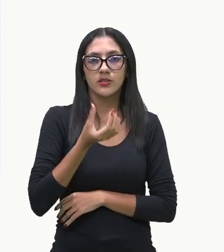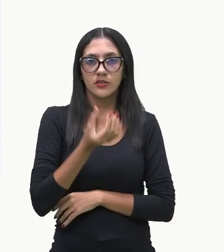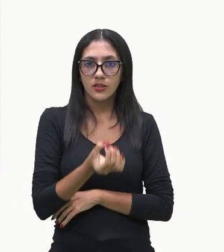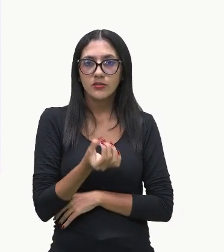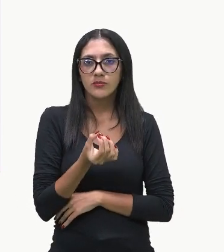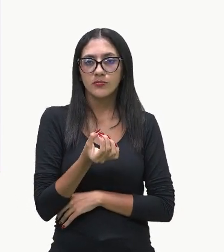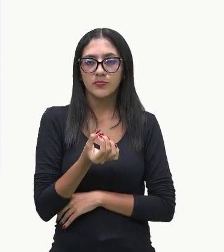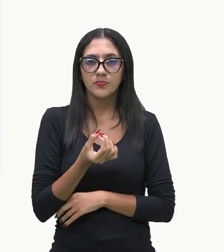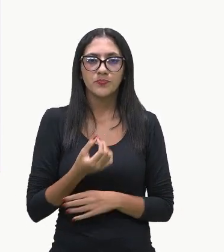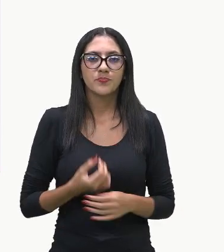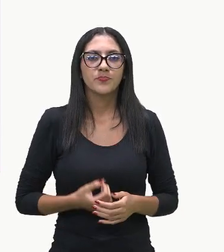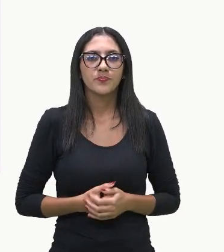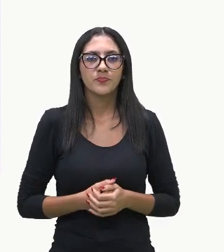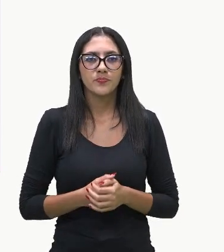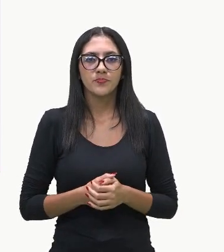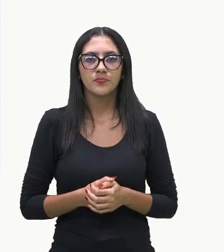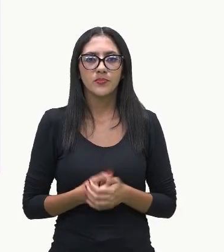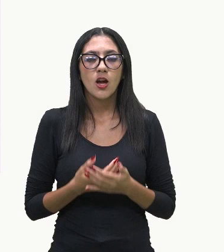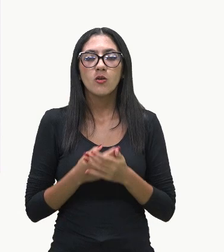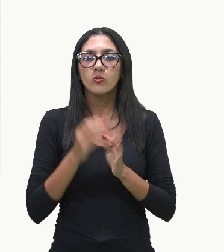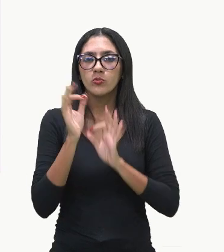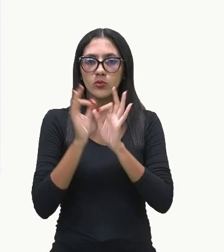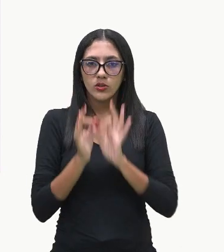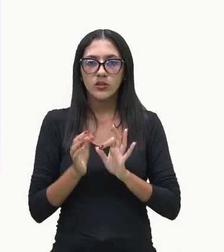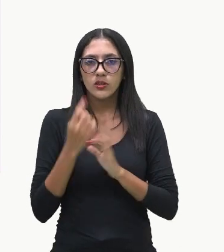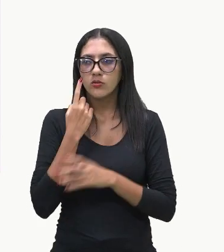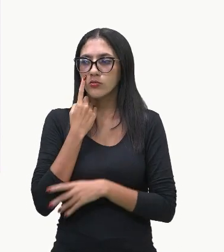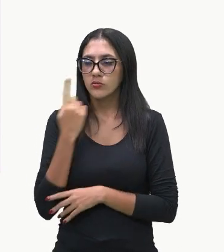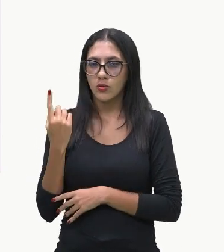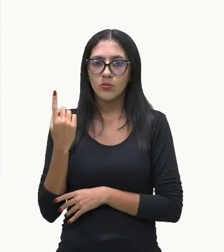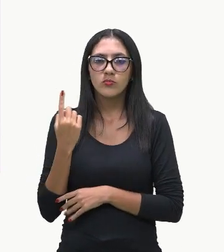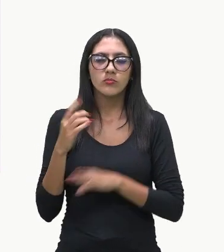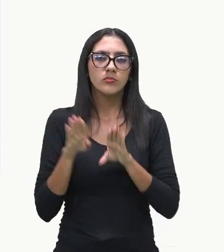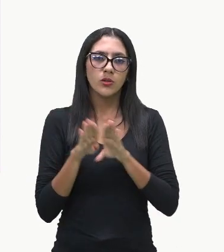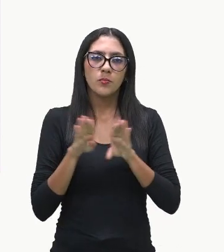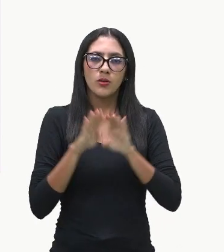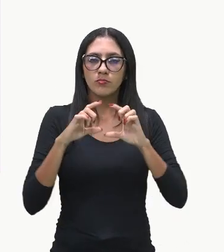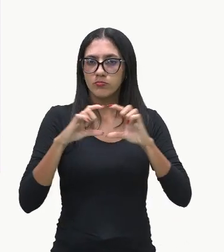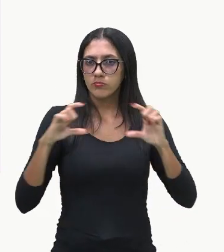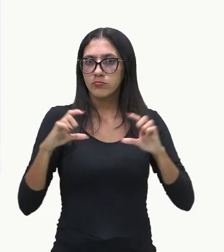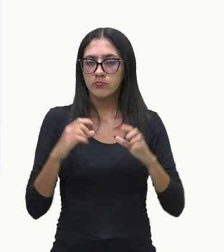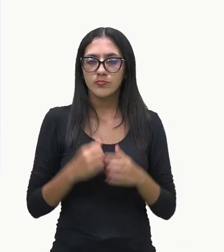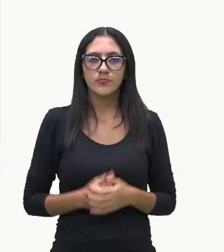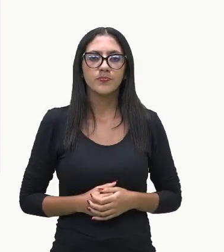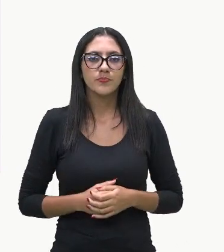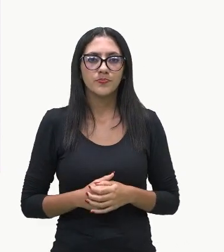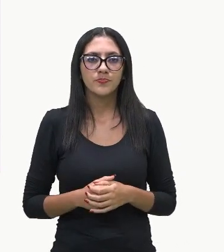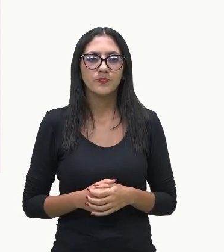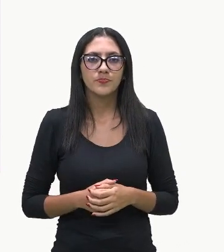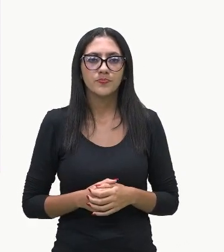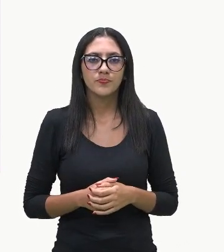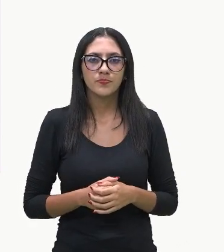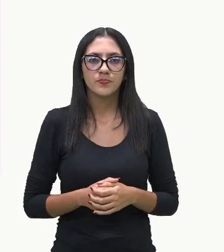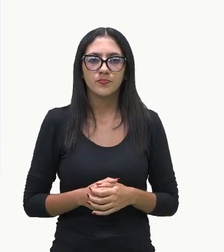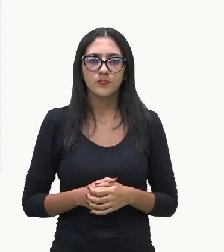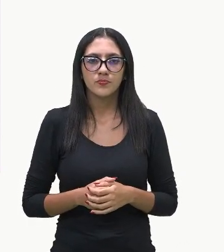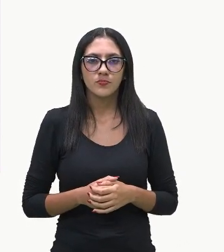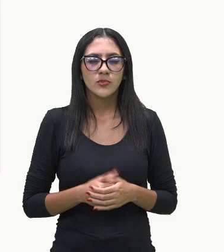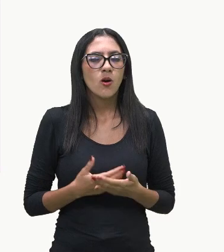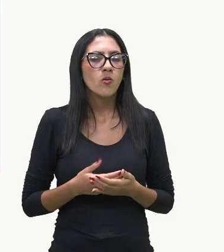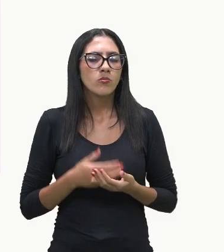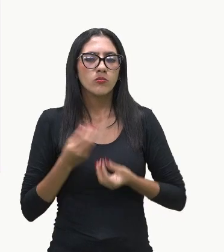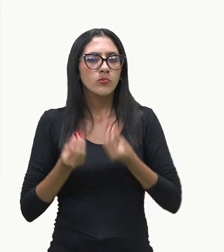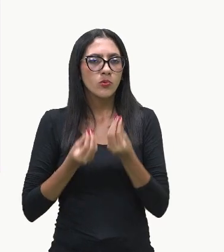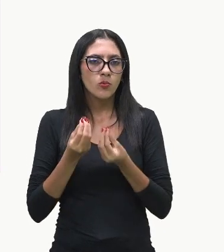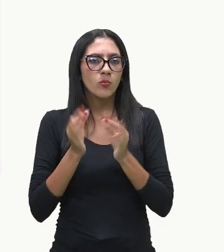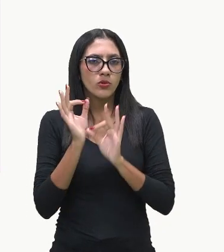360. E quando você aplica a fórmula, você chega ao mesmo resultado. Tá, em um exercício, professora, qual eu tenho que aplicar?